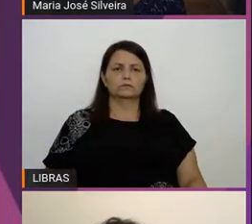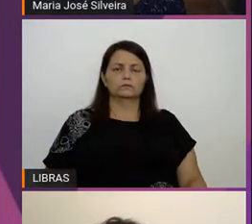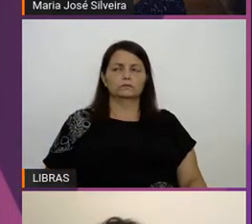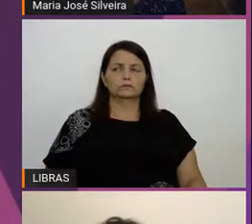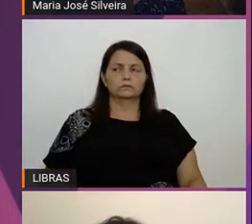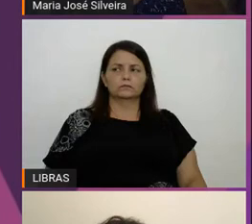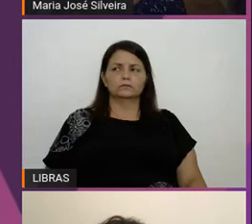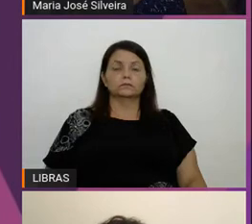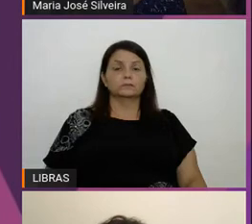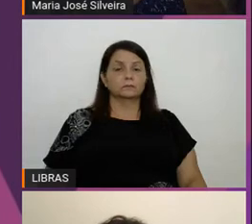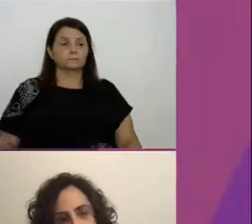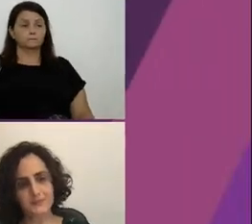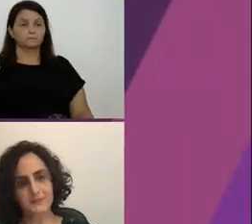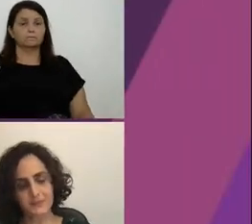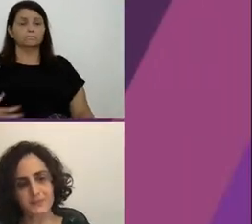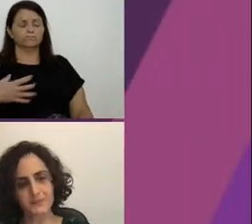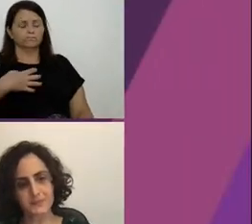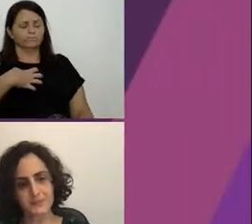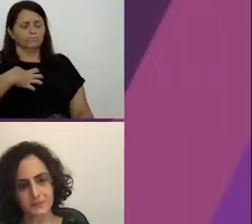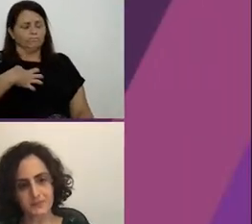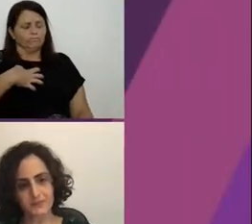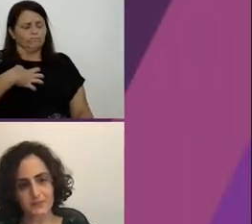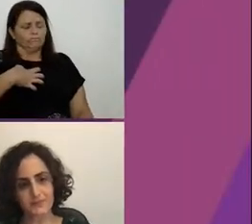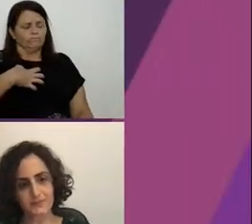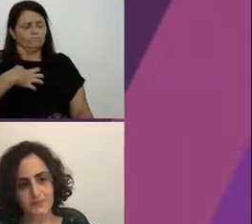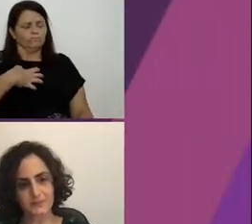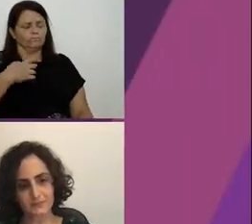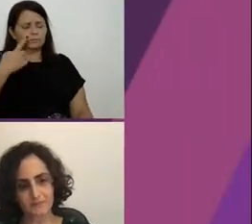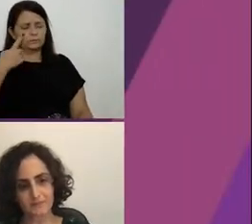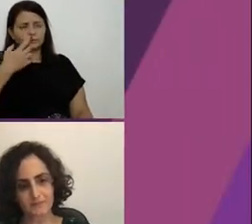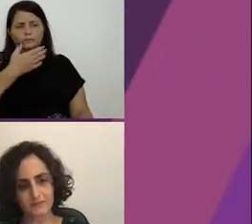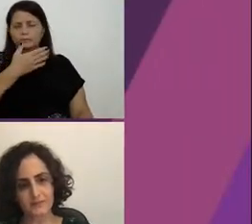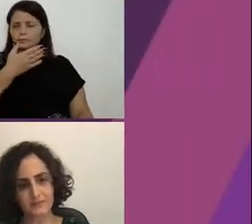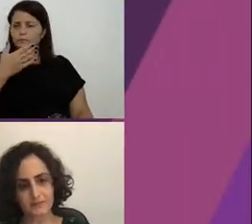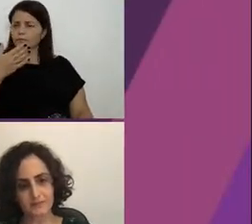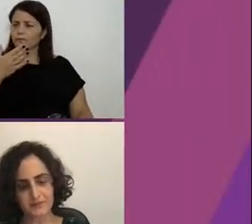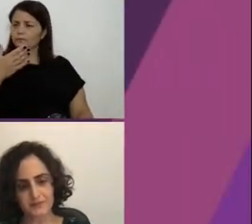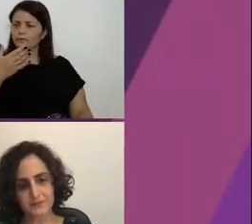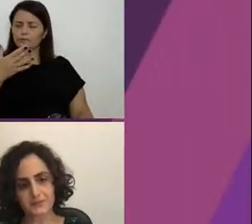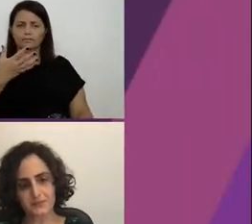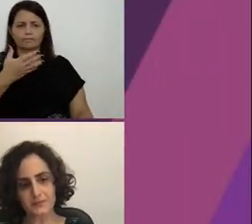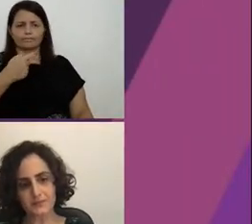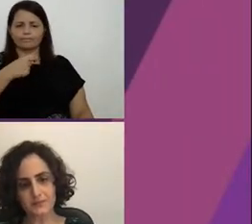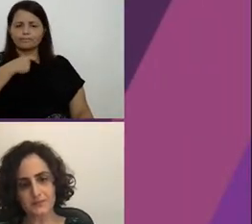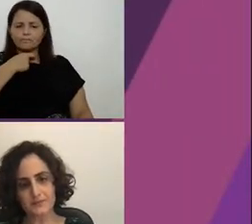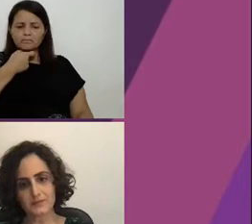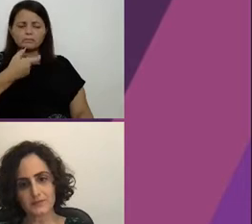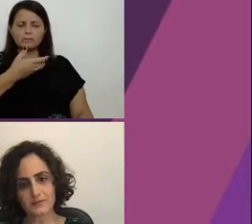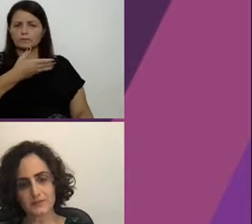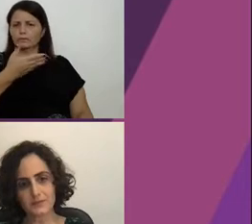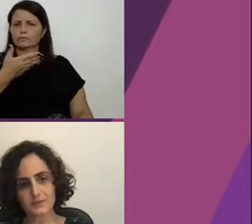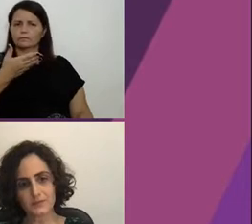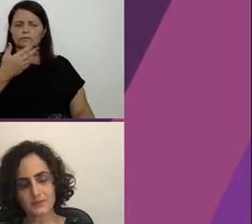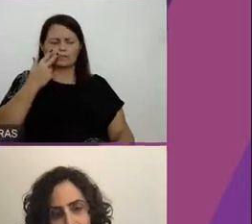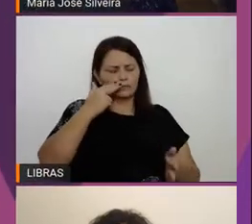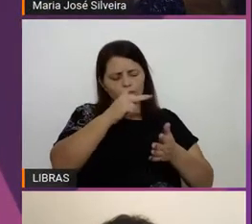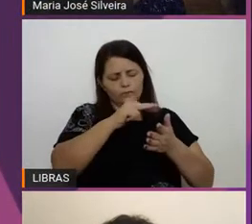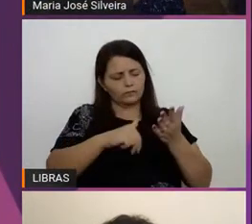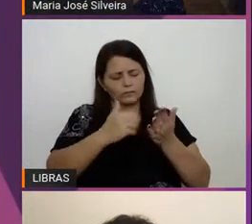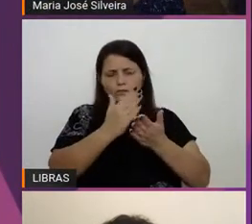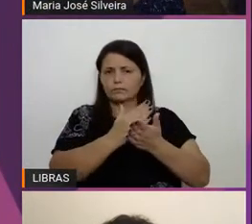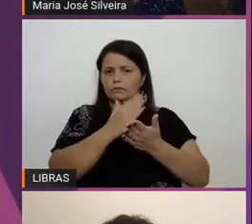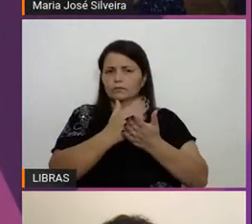é muito forte muito muito bom poder ouvir de vocês aí com a entonação de você é a leitura das